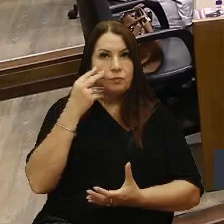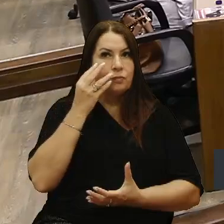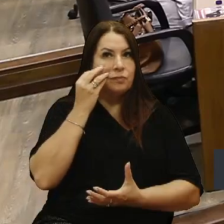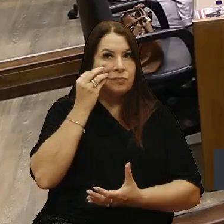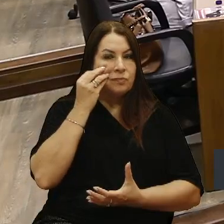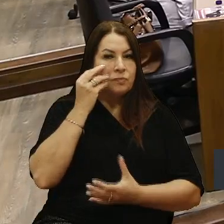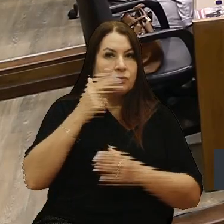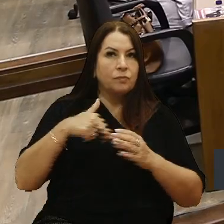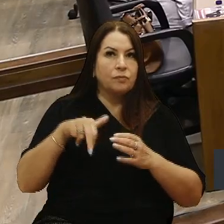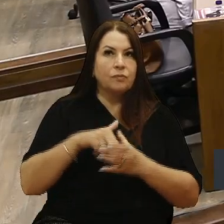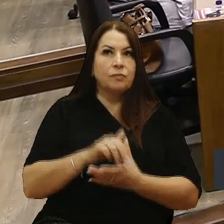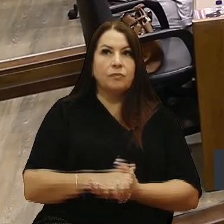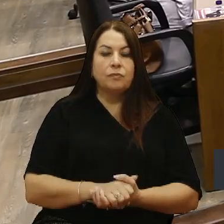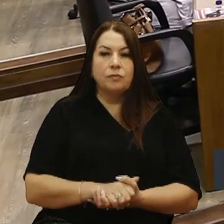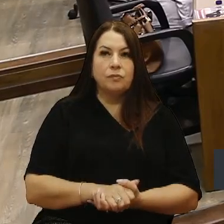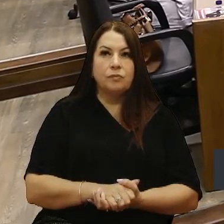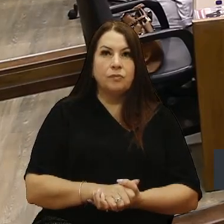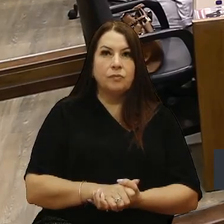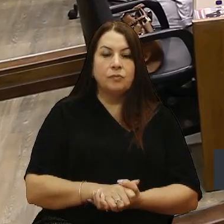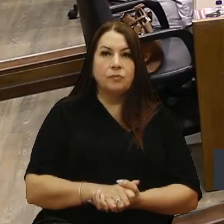Tec, da tribuna.